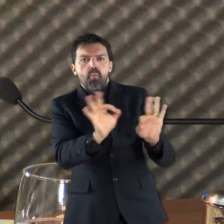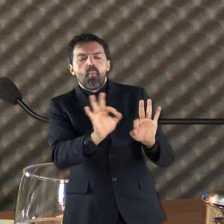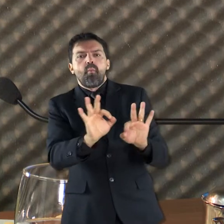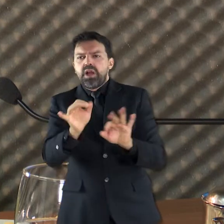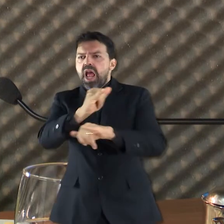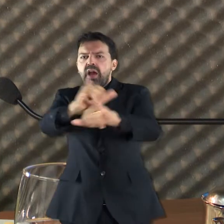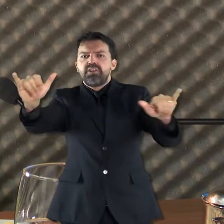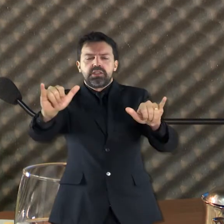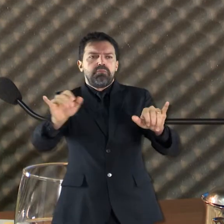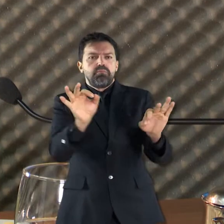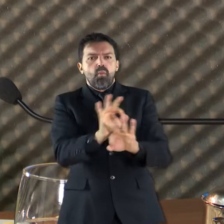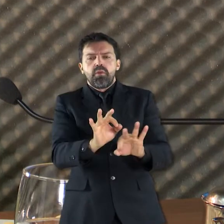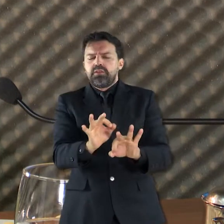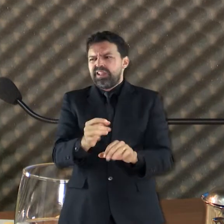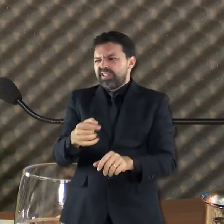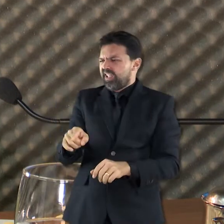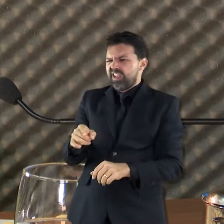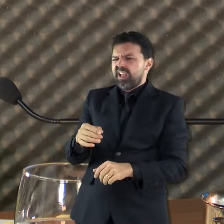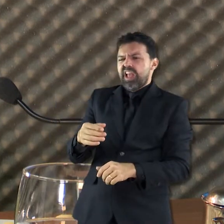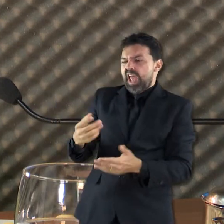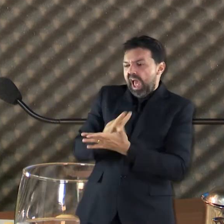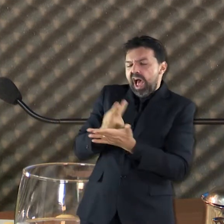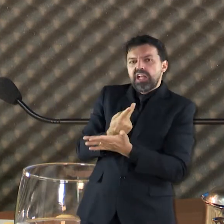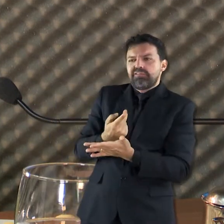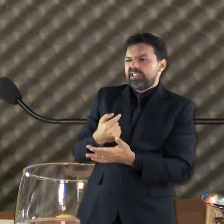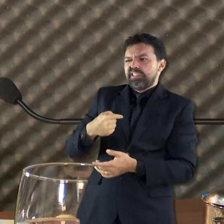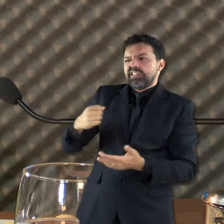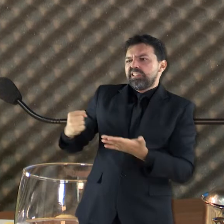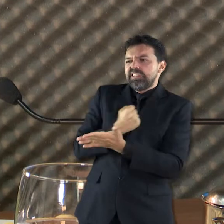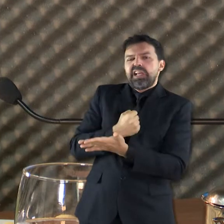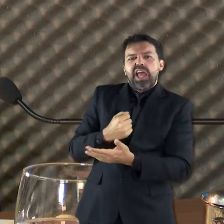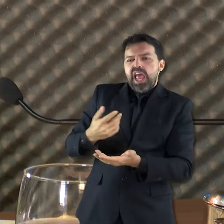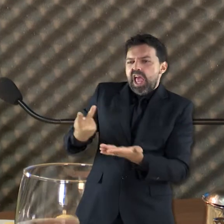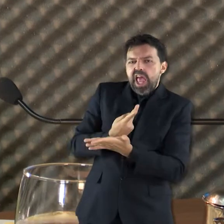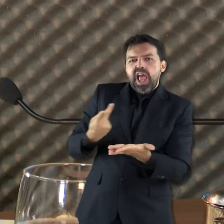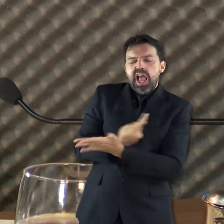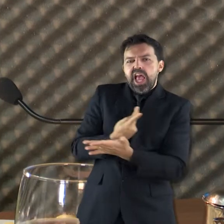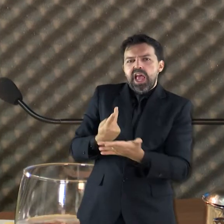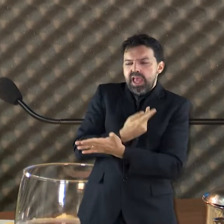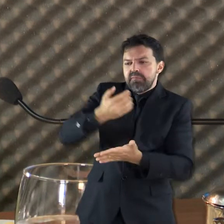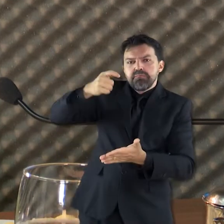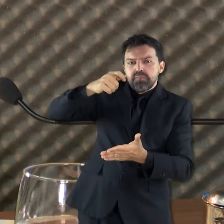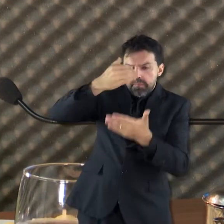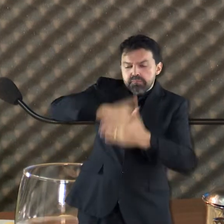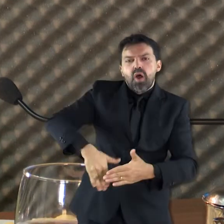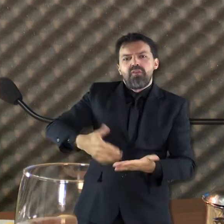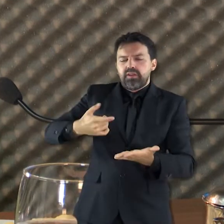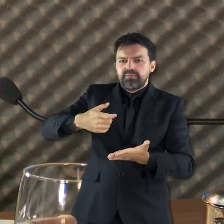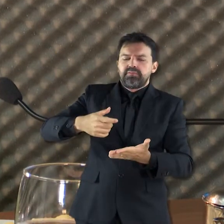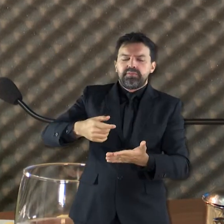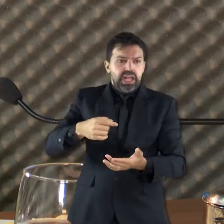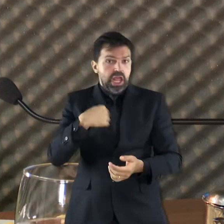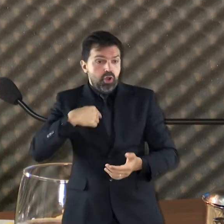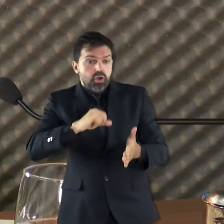o pessoal falou, não, estava errado. Eu falei, puxa vida, me lasquei. Errei a prova. Eu tinha passado com uma nota super boa. E eu fui